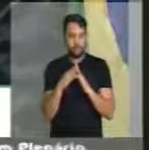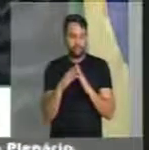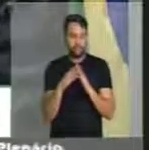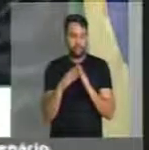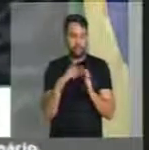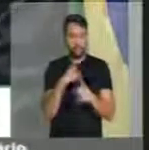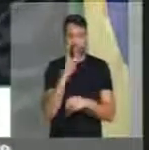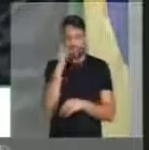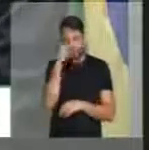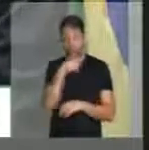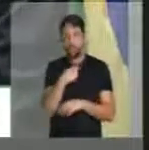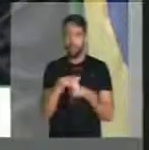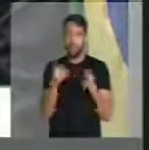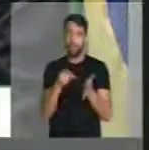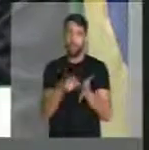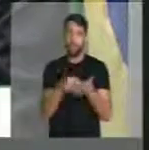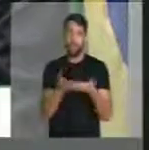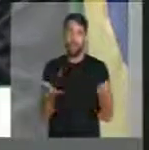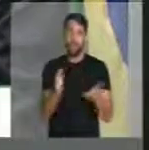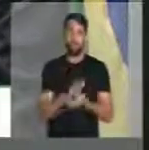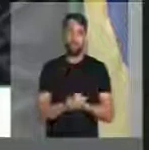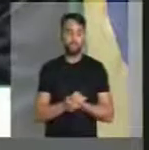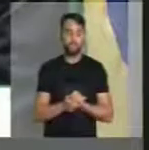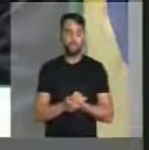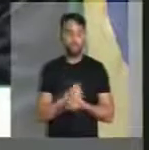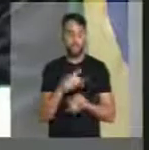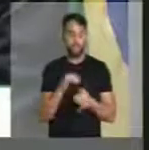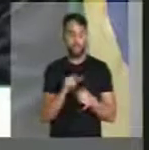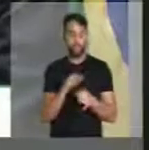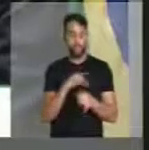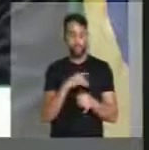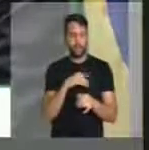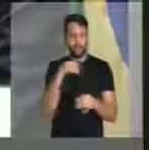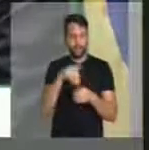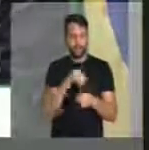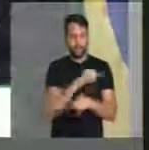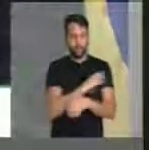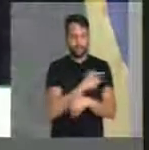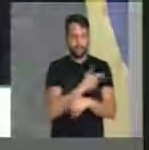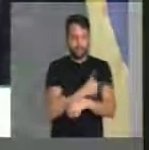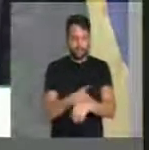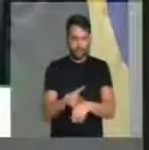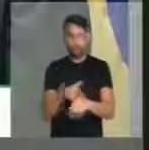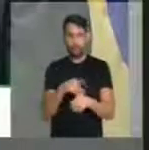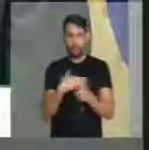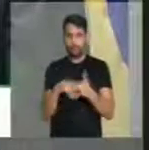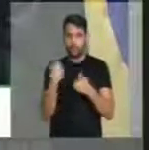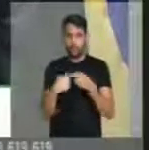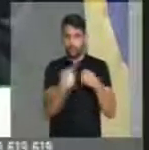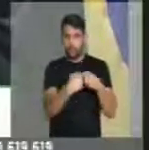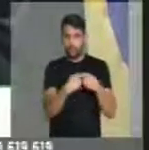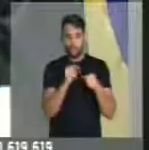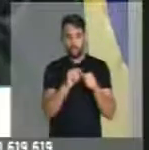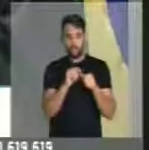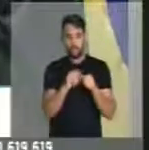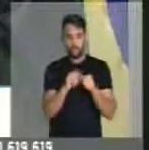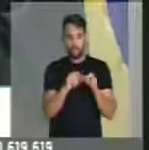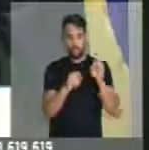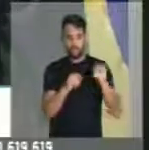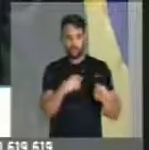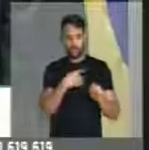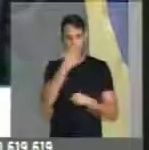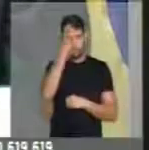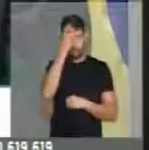É duro, mas é verdade. A abstenção nas grandes cidades foi da esquerda